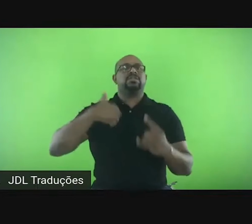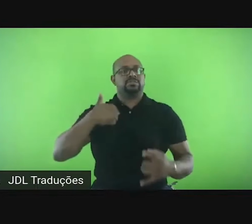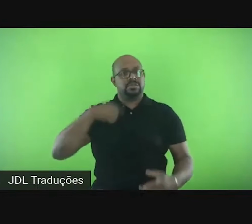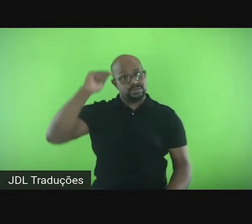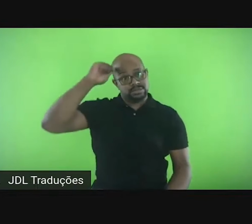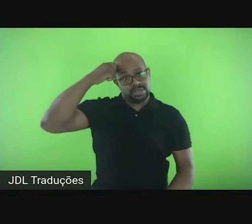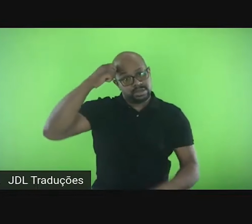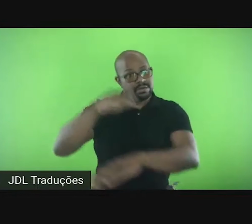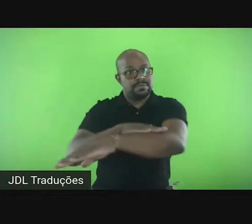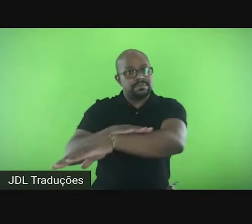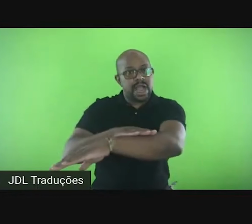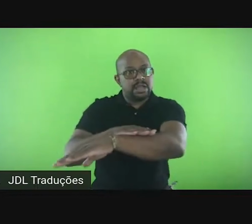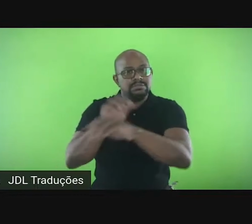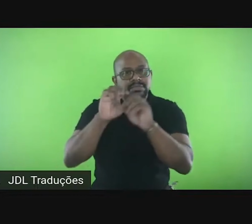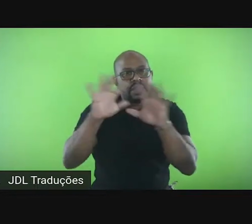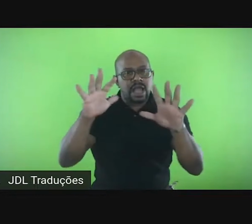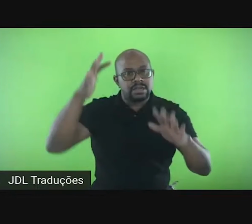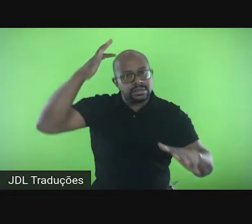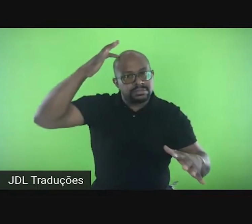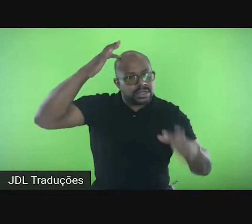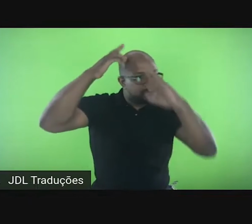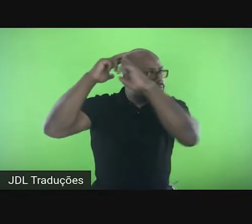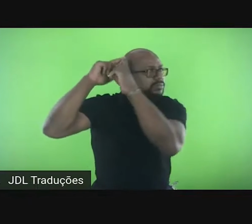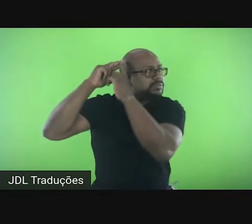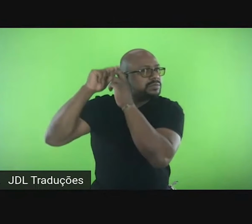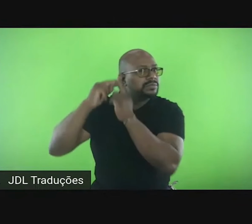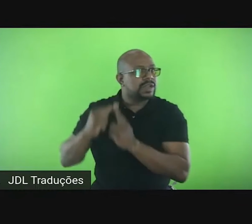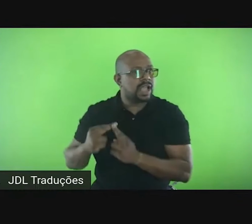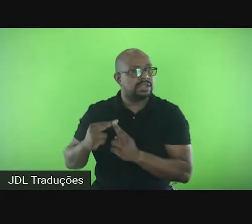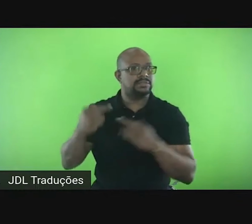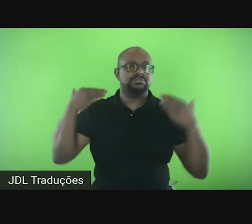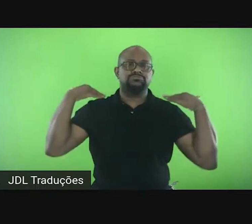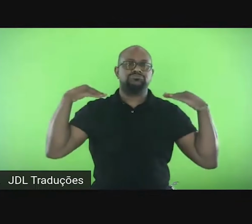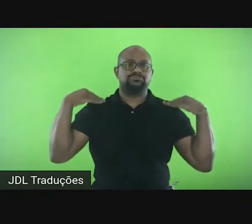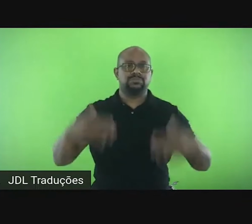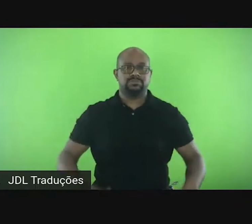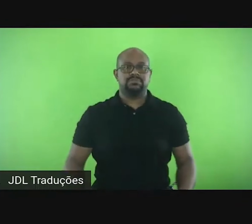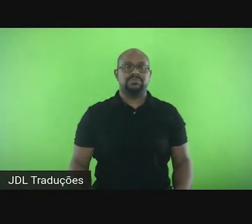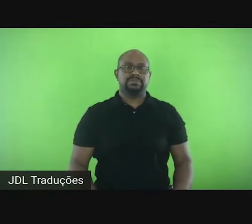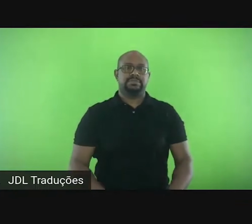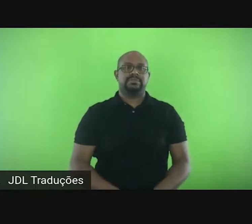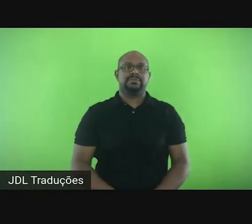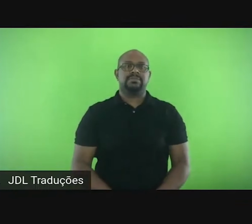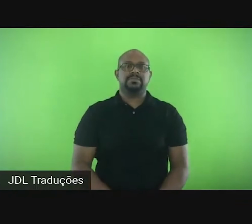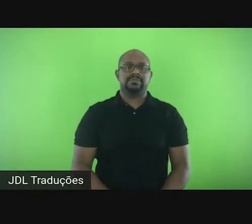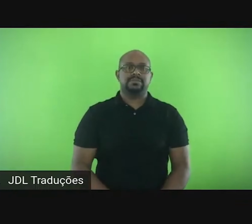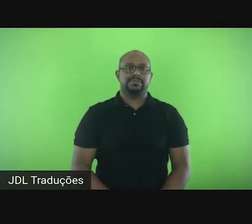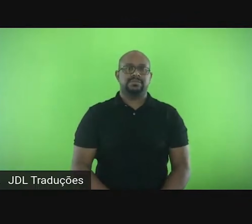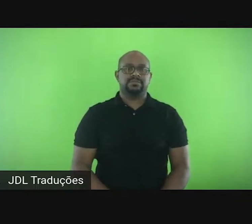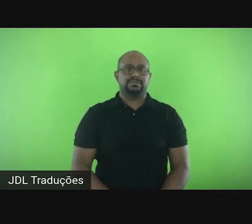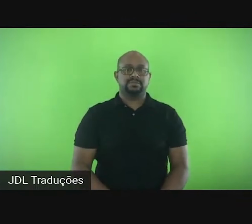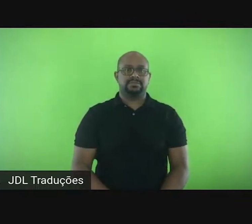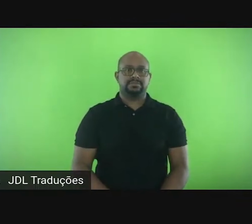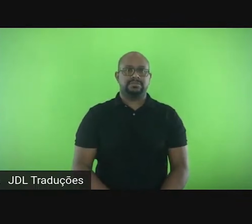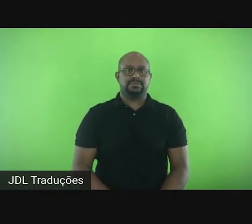clara, cabelos pretos com dreads na altura dos ombros. Eu uso óculos de armação quadrada da